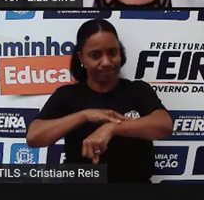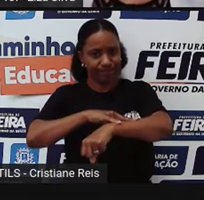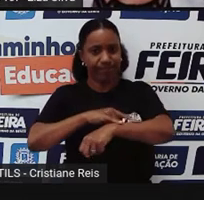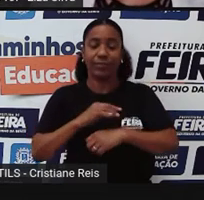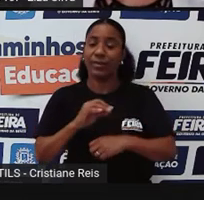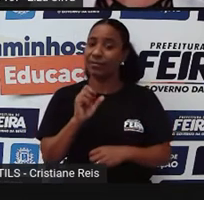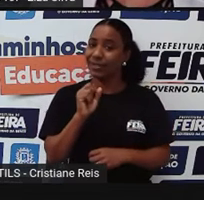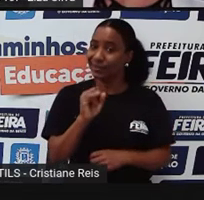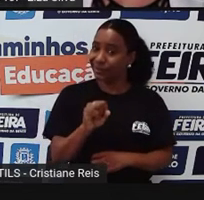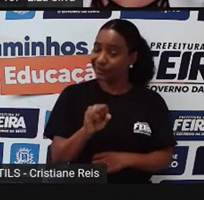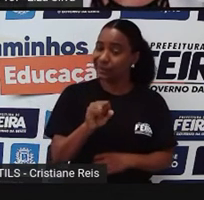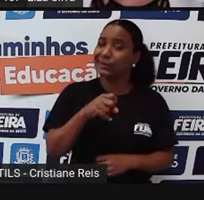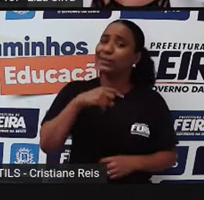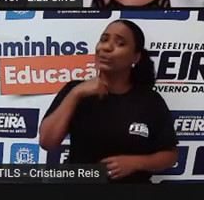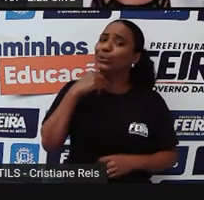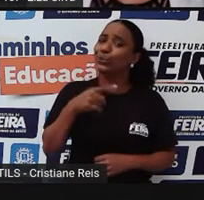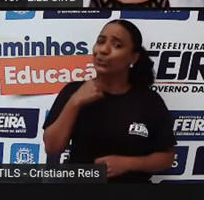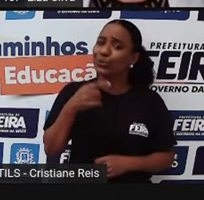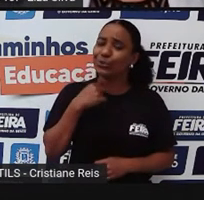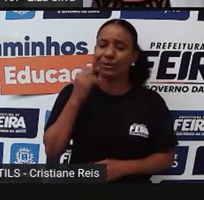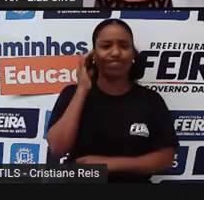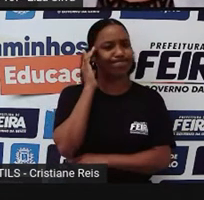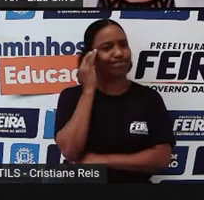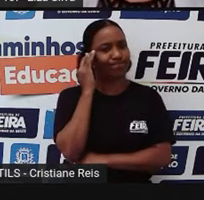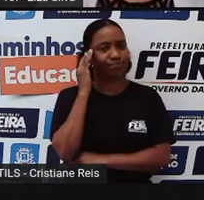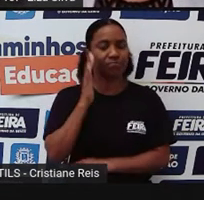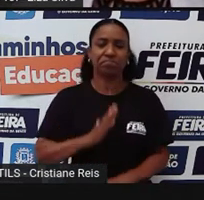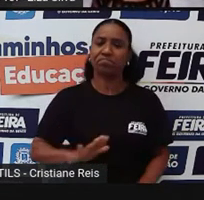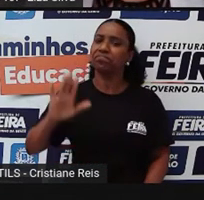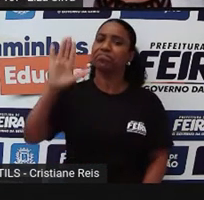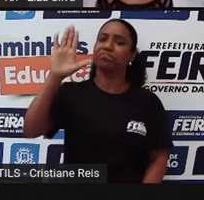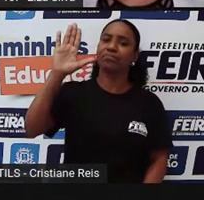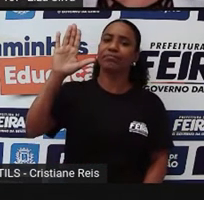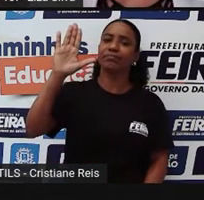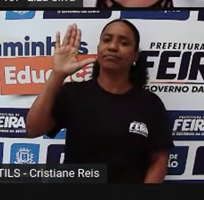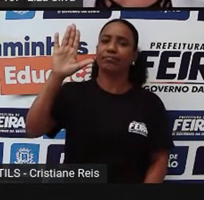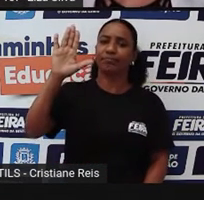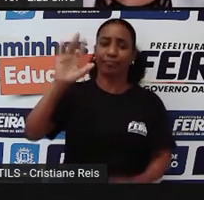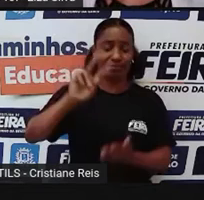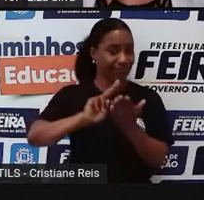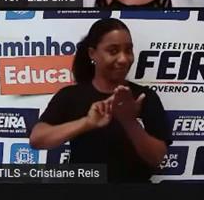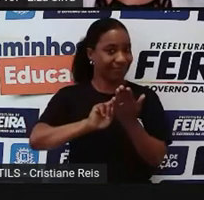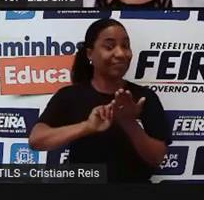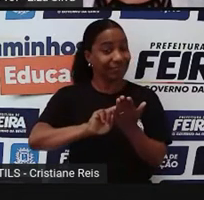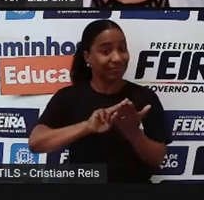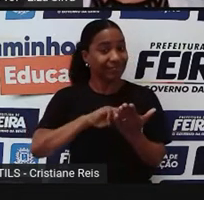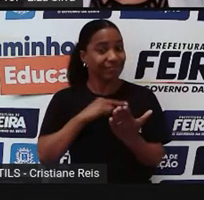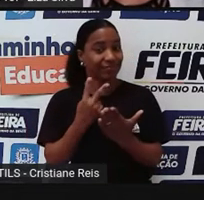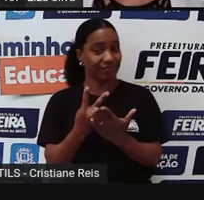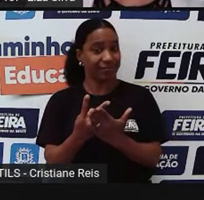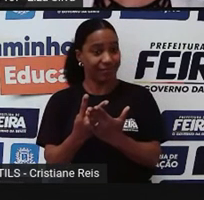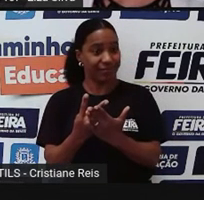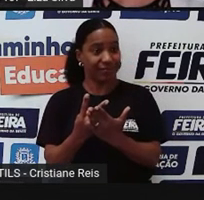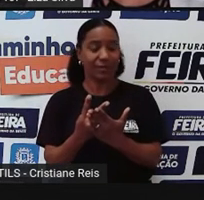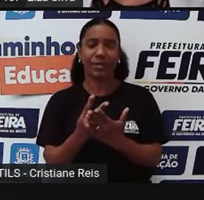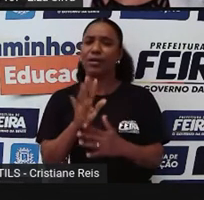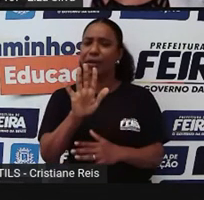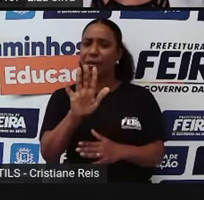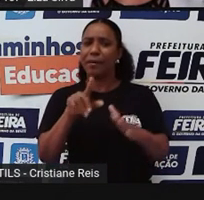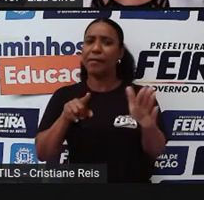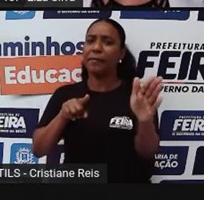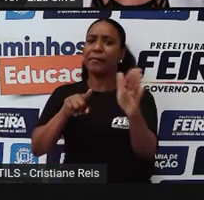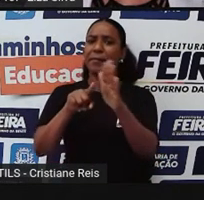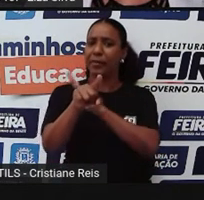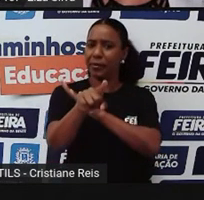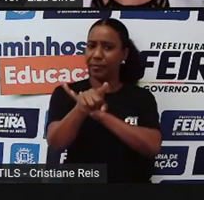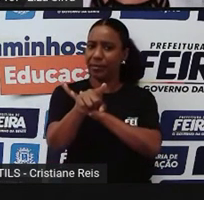e quiser fazer alguma pergunta você pode levantar a mão dizer I have a question teacher eu tenho uma pergunta